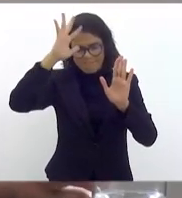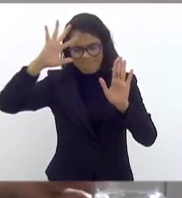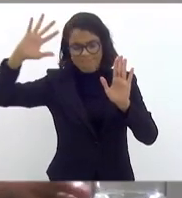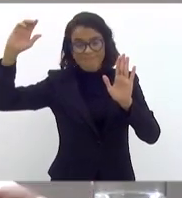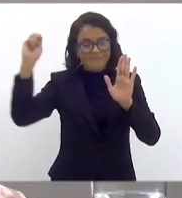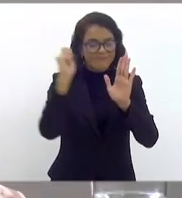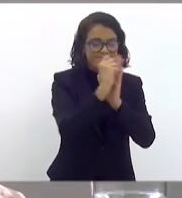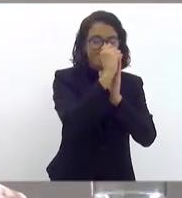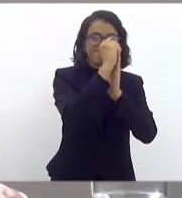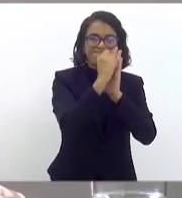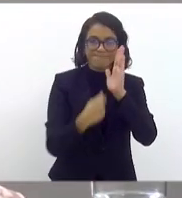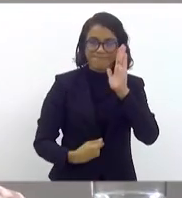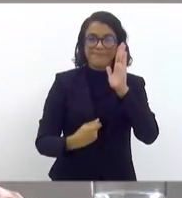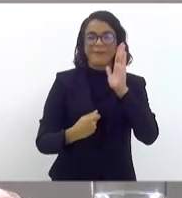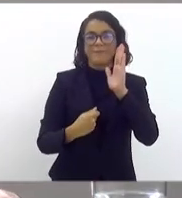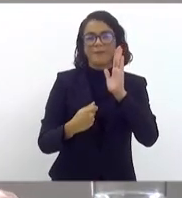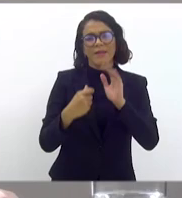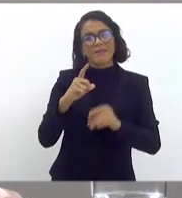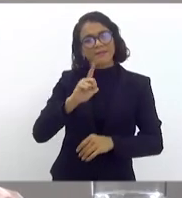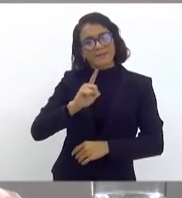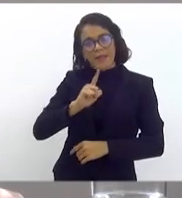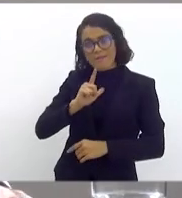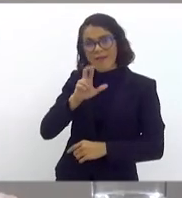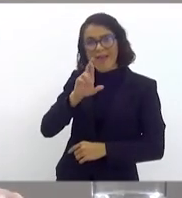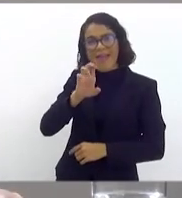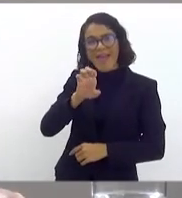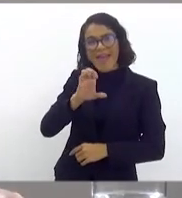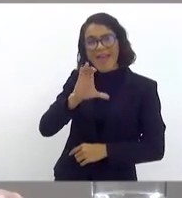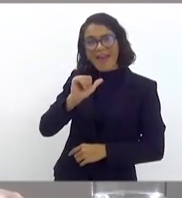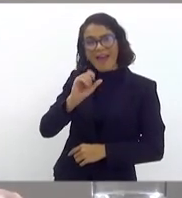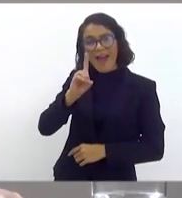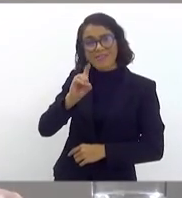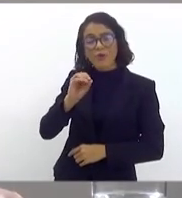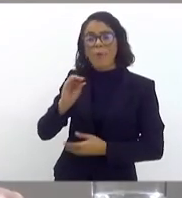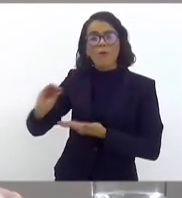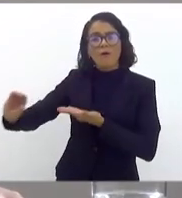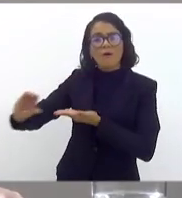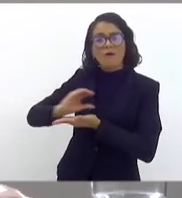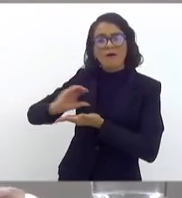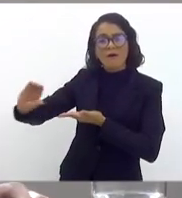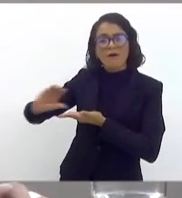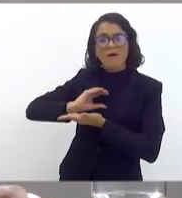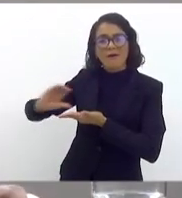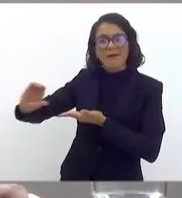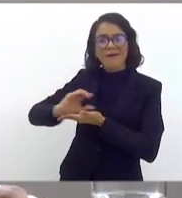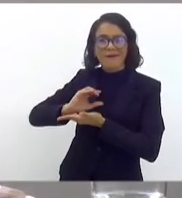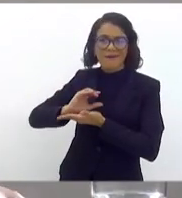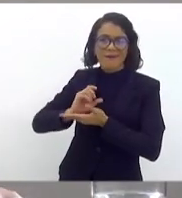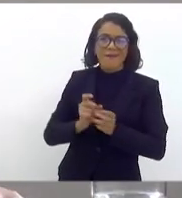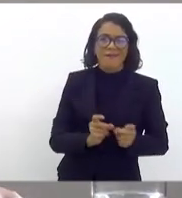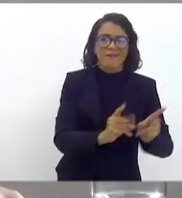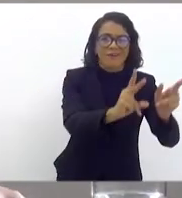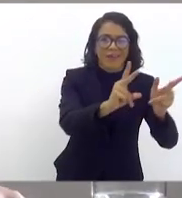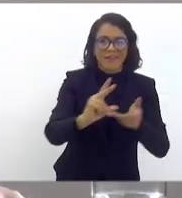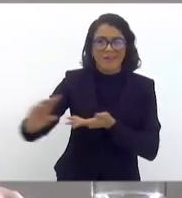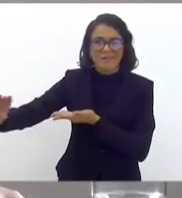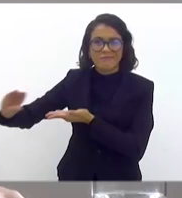tem o ECAD como uma fonte de renda e sabe a importância do ECAD